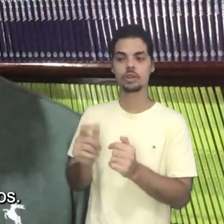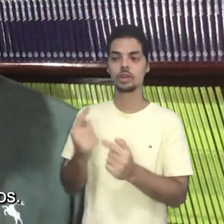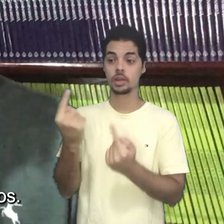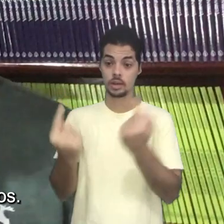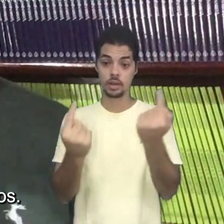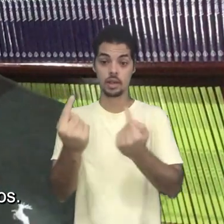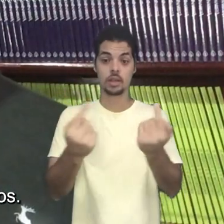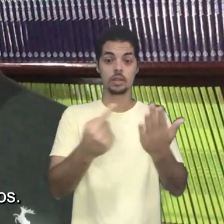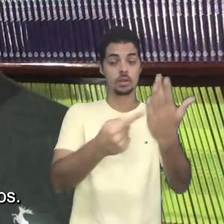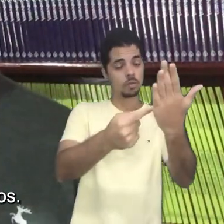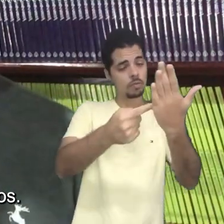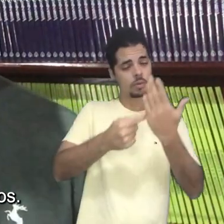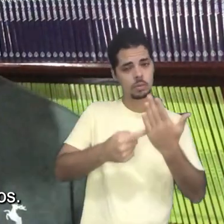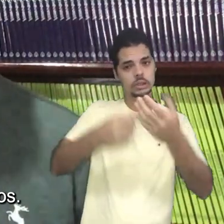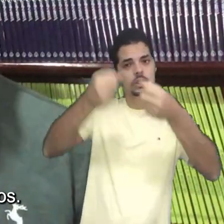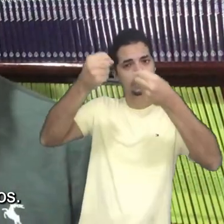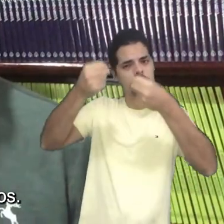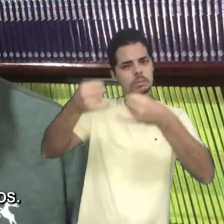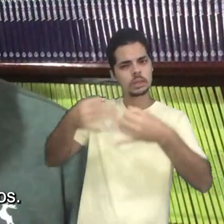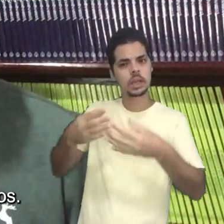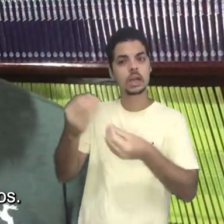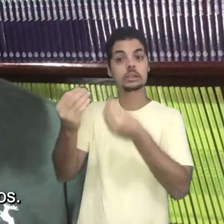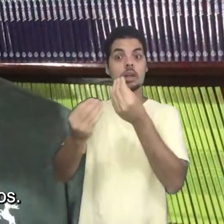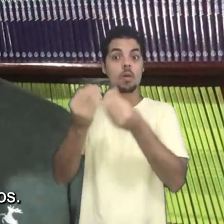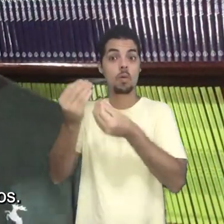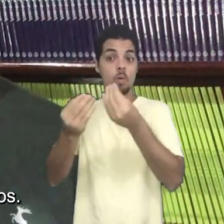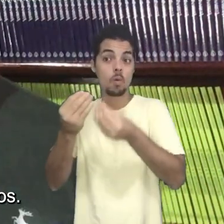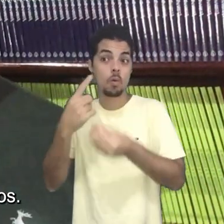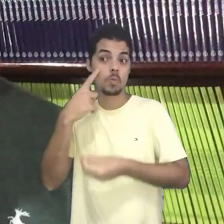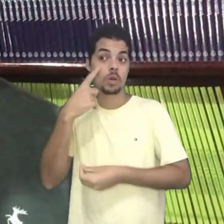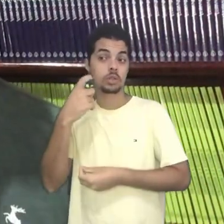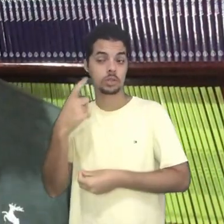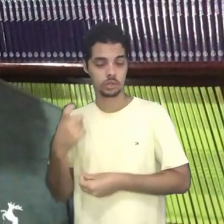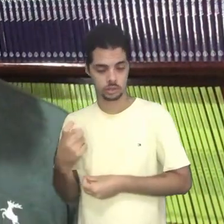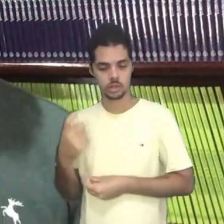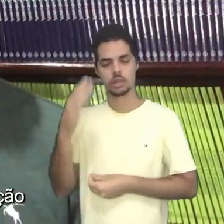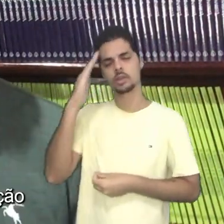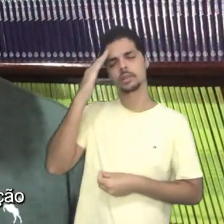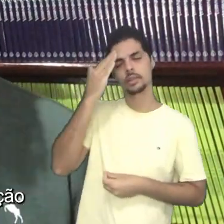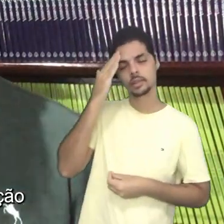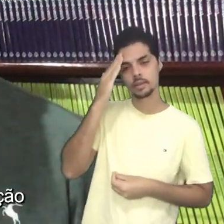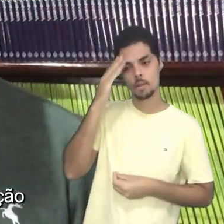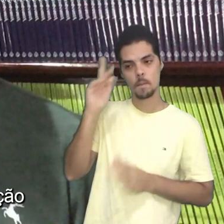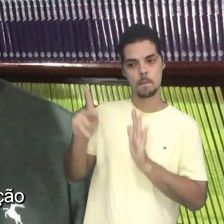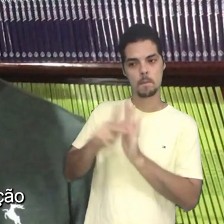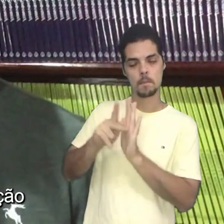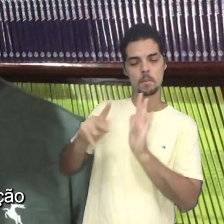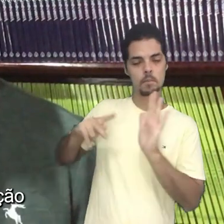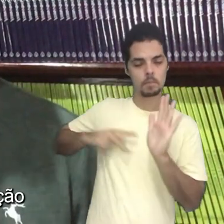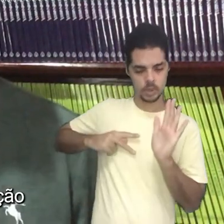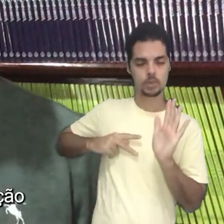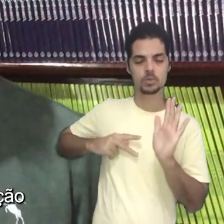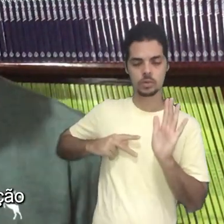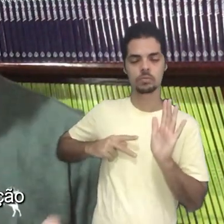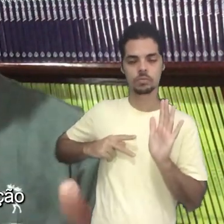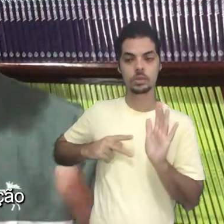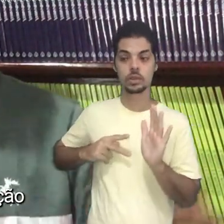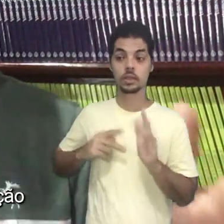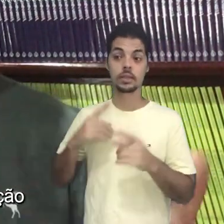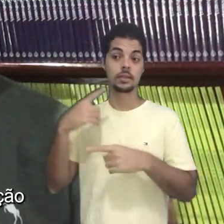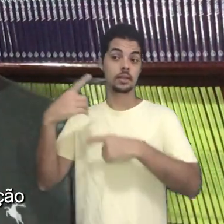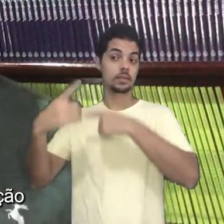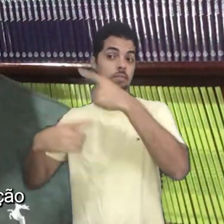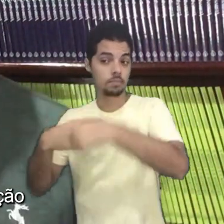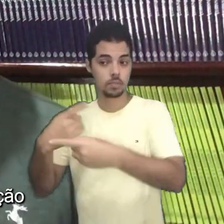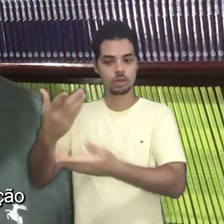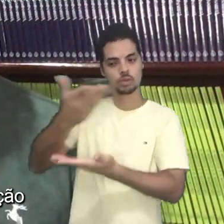um roteiro de apresentação, que eu pudesse ler e assim orientá-los. Marcaria um dia específico para eles